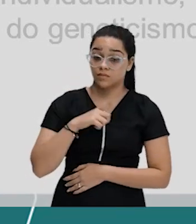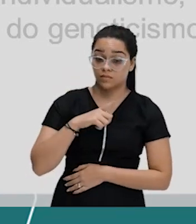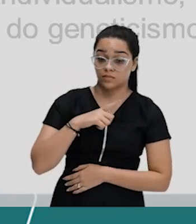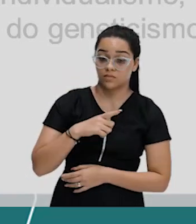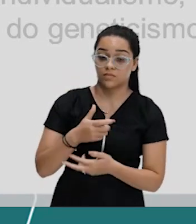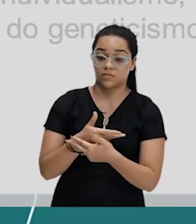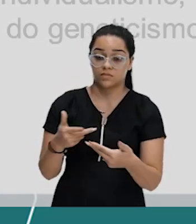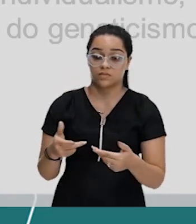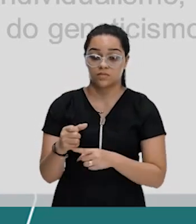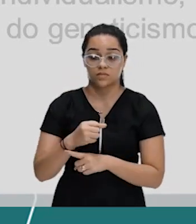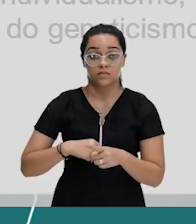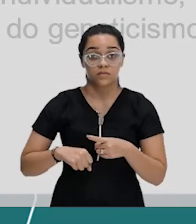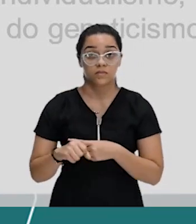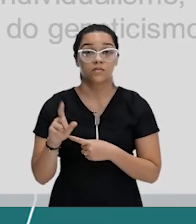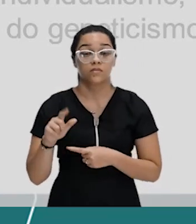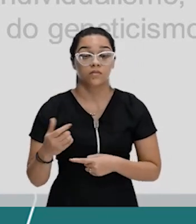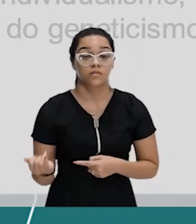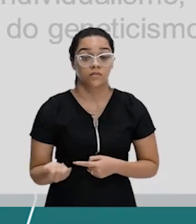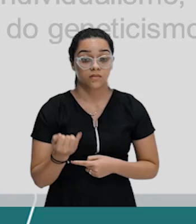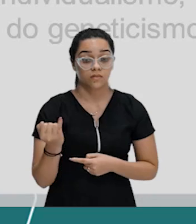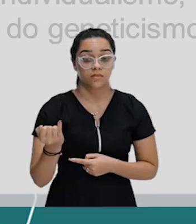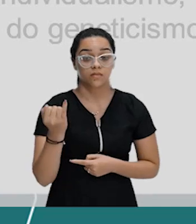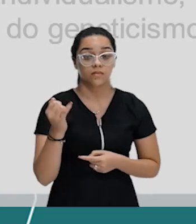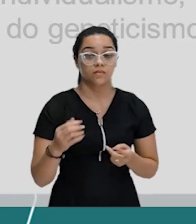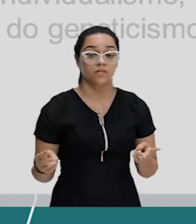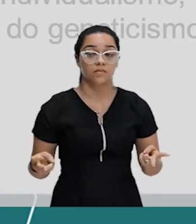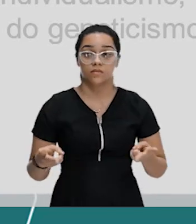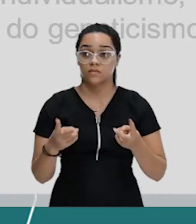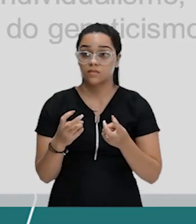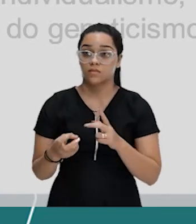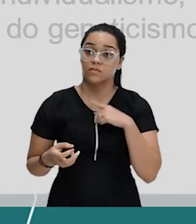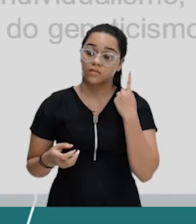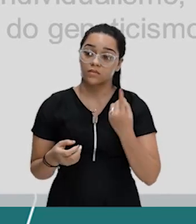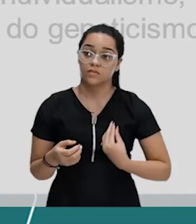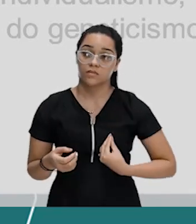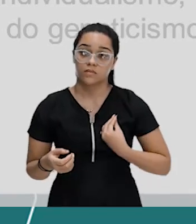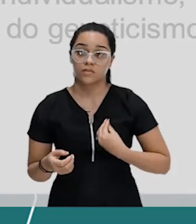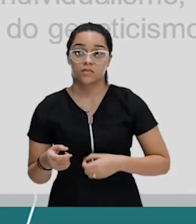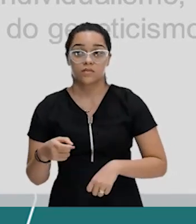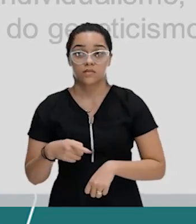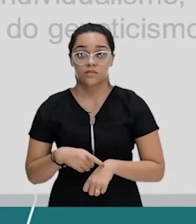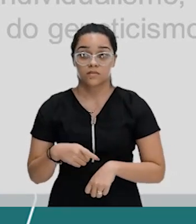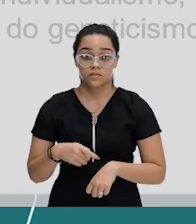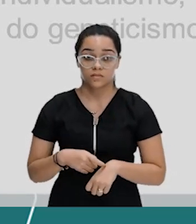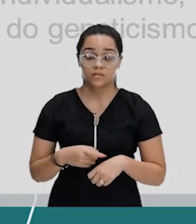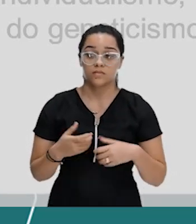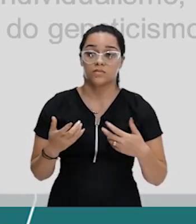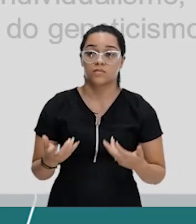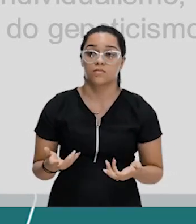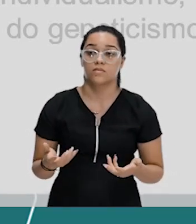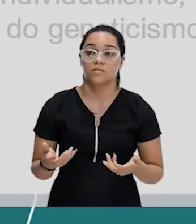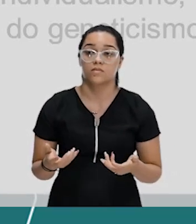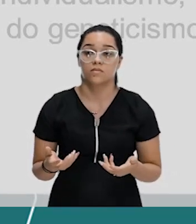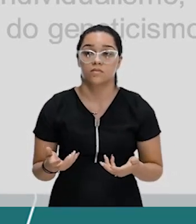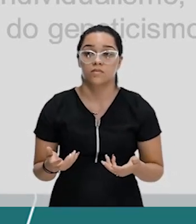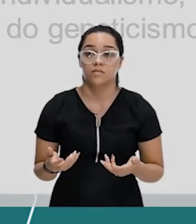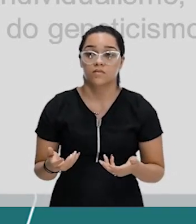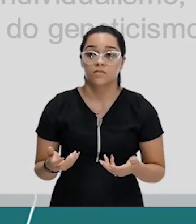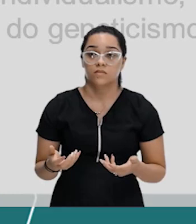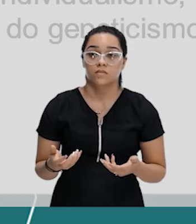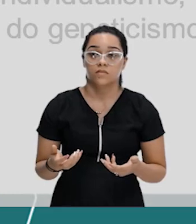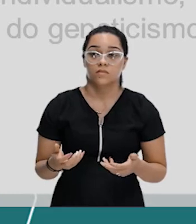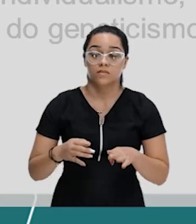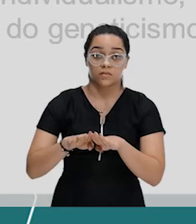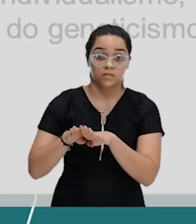questões sociais, é fundamental observar que nós vivemos em tempos nos quais